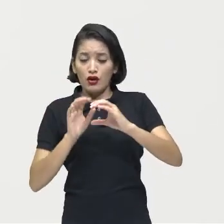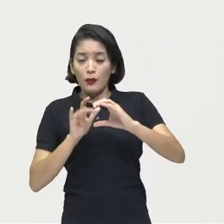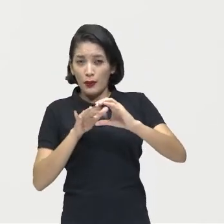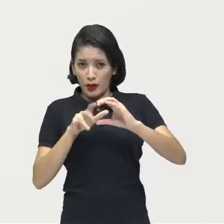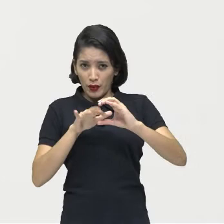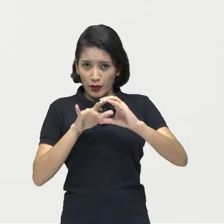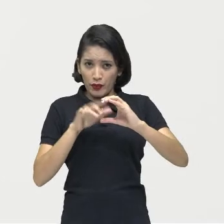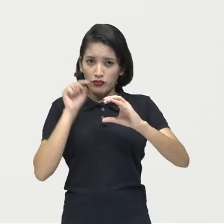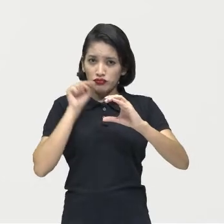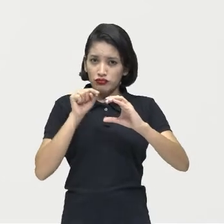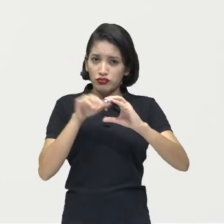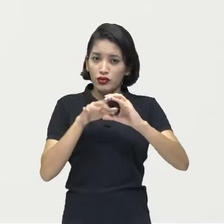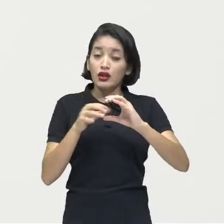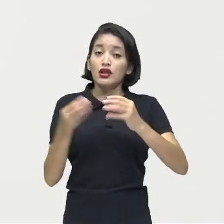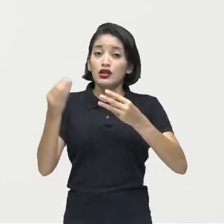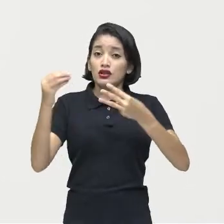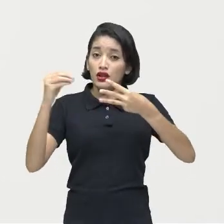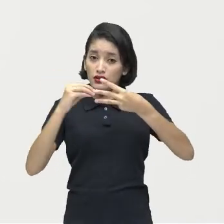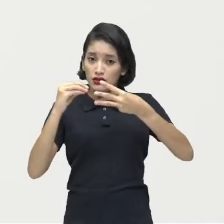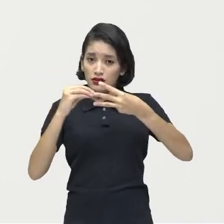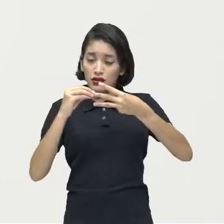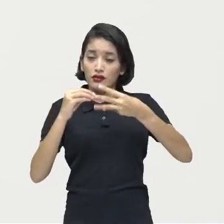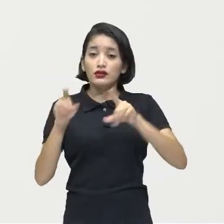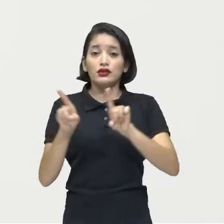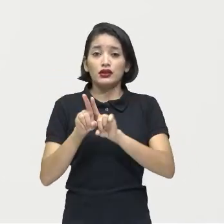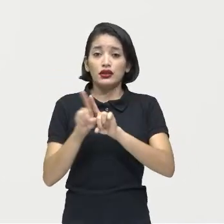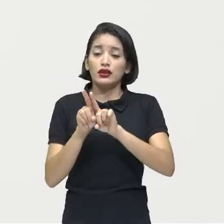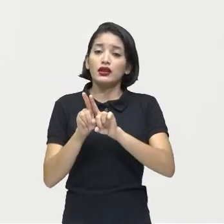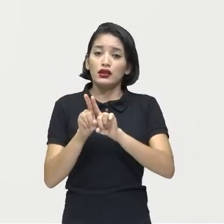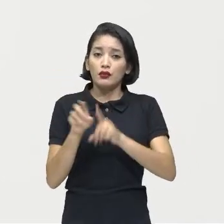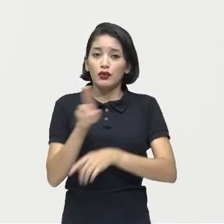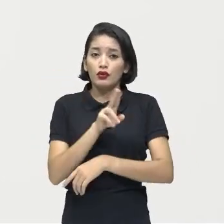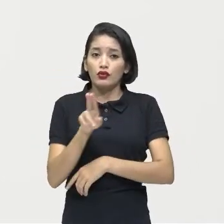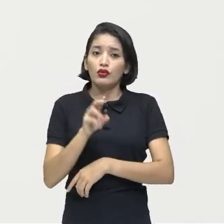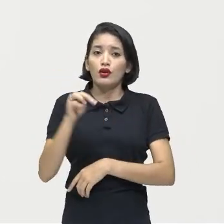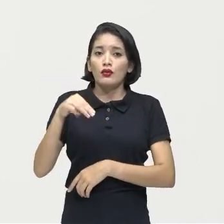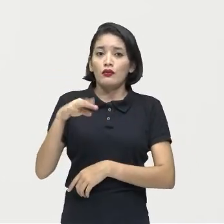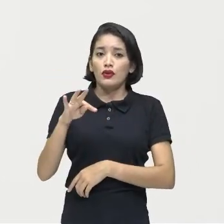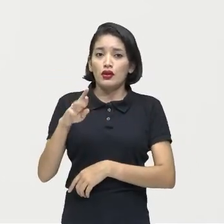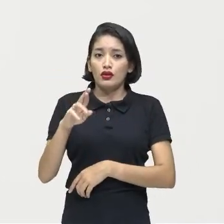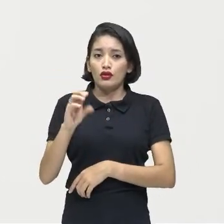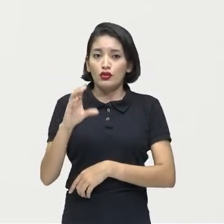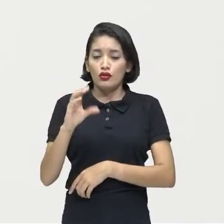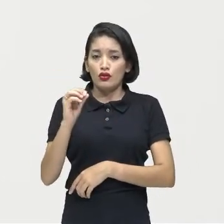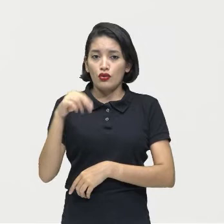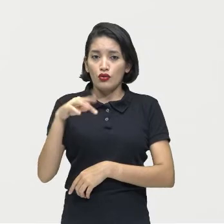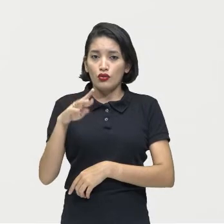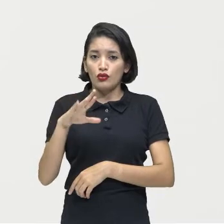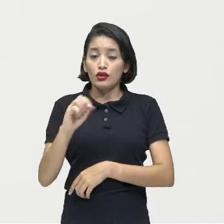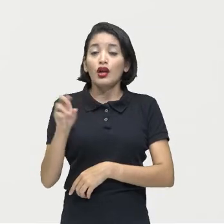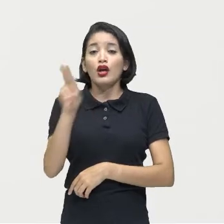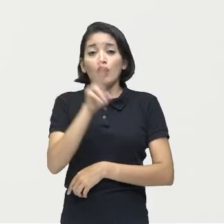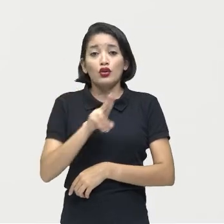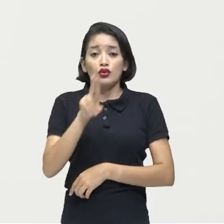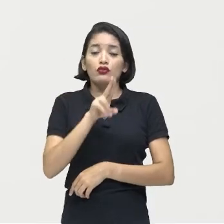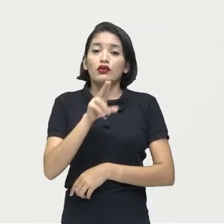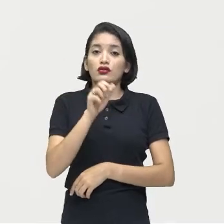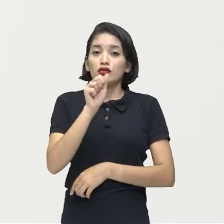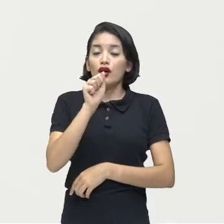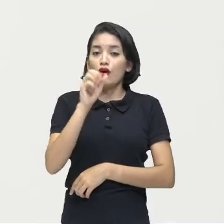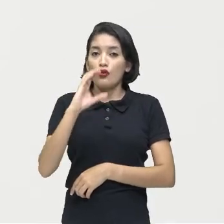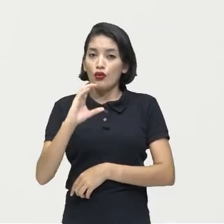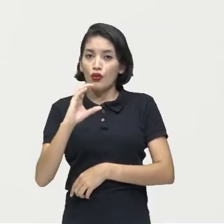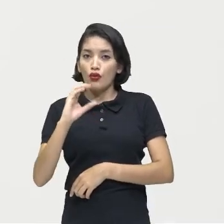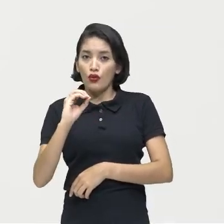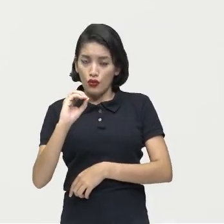citoplasma das células e nas organelas chamadas de mitocôndrias, que vai utilizar o oxigênio inspirado, né?